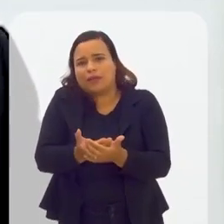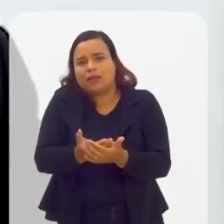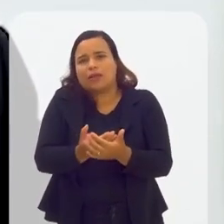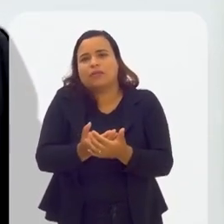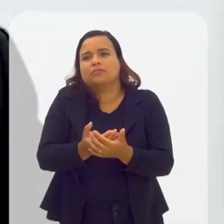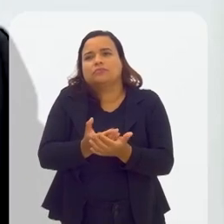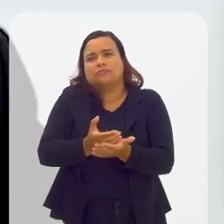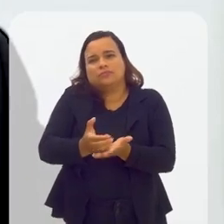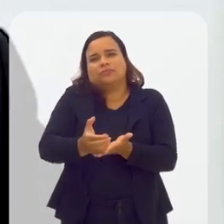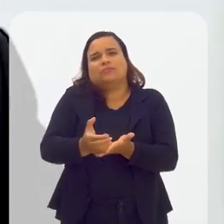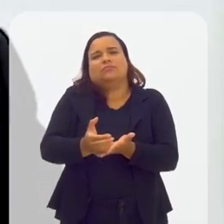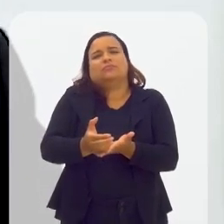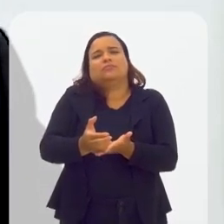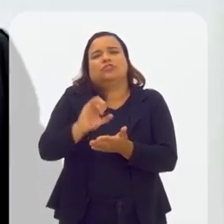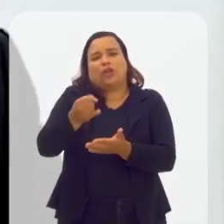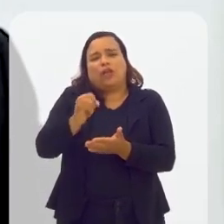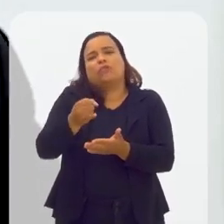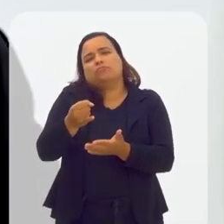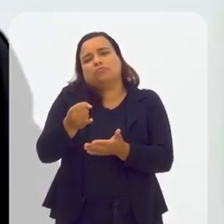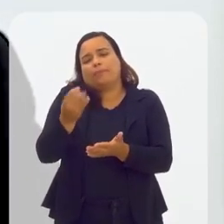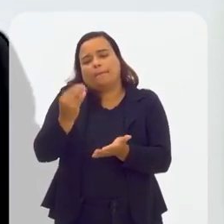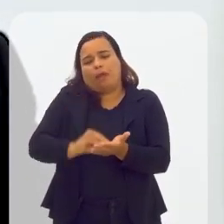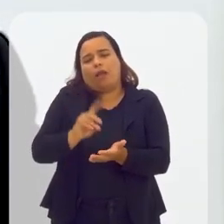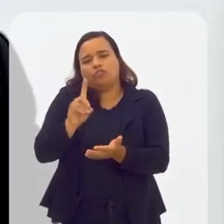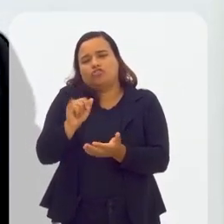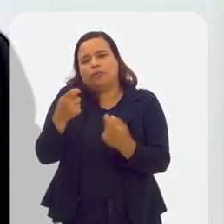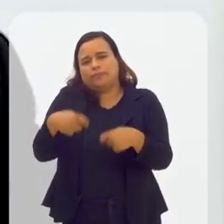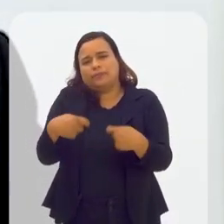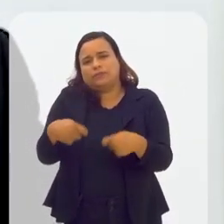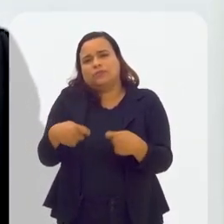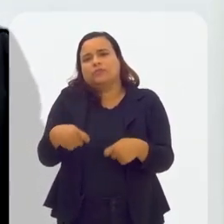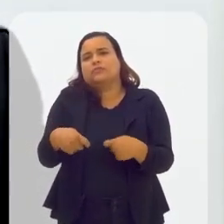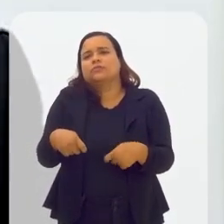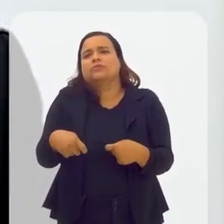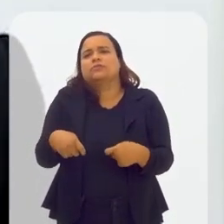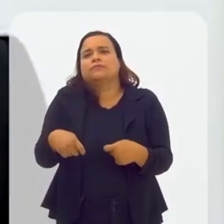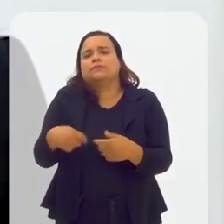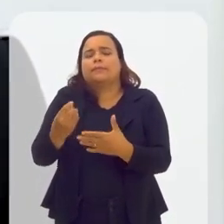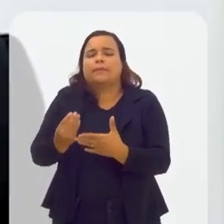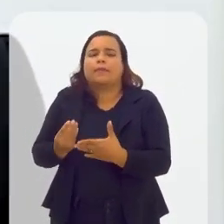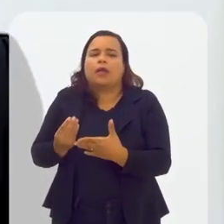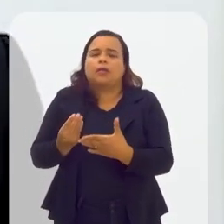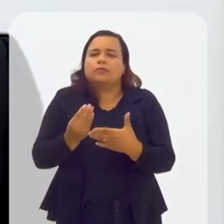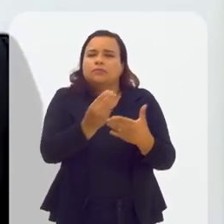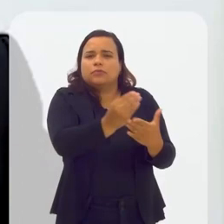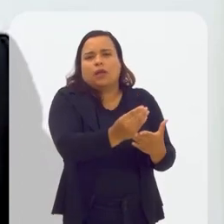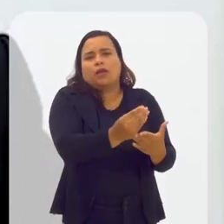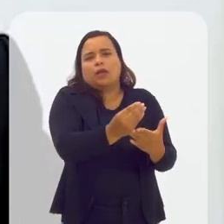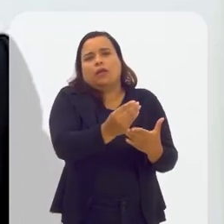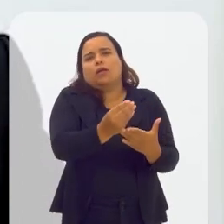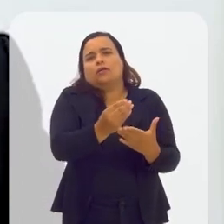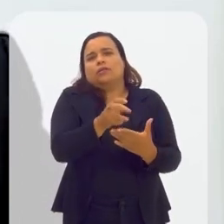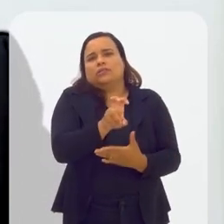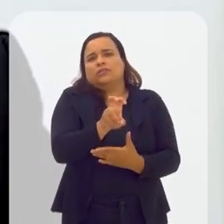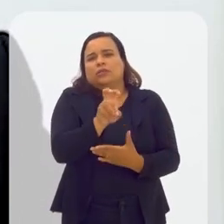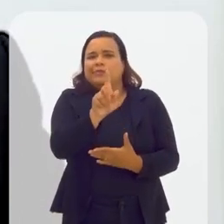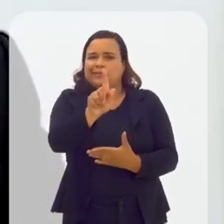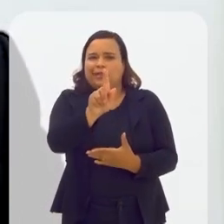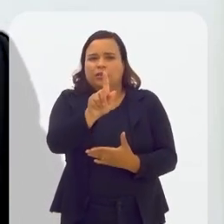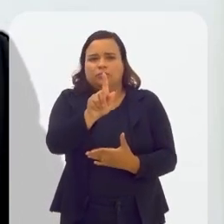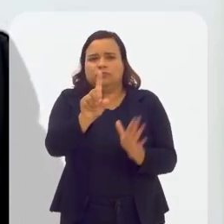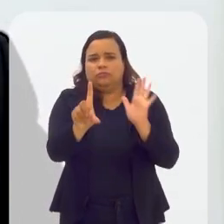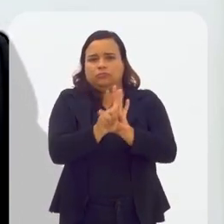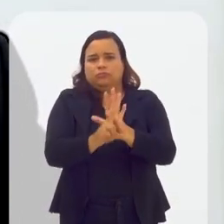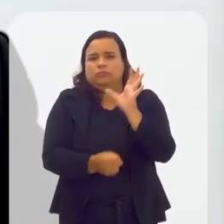o início do ano que vem, nós devemos até marcar uma data sobre isso, passar a legislação do